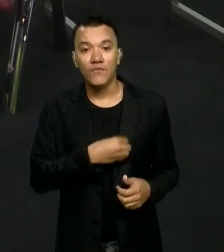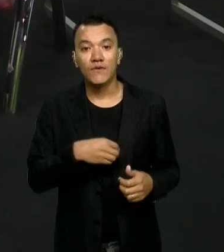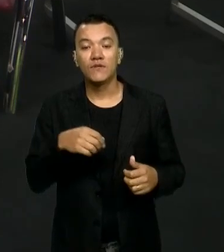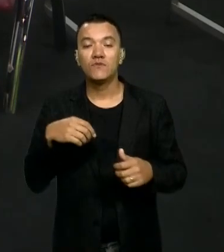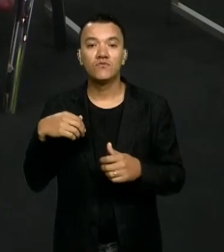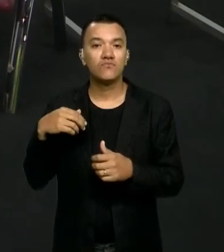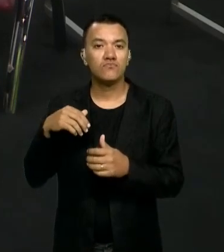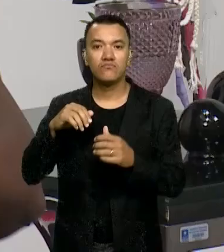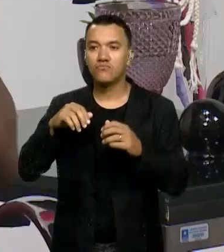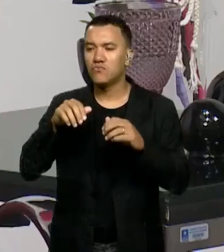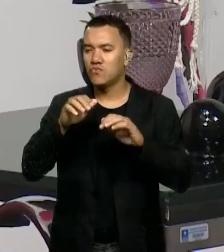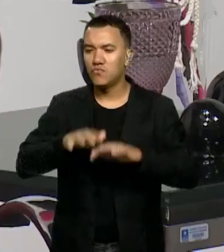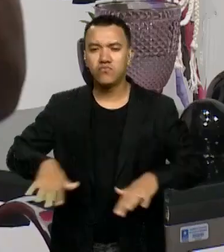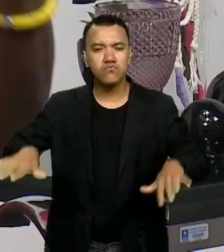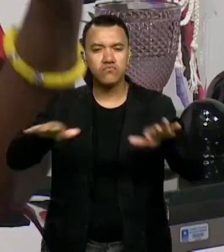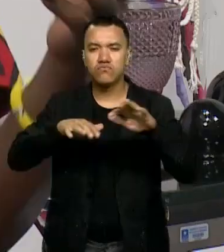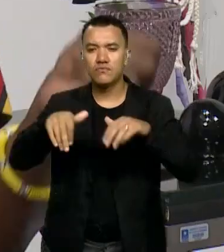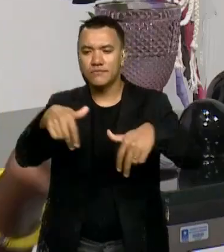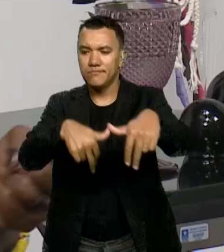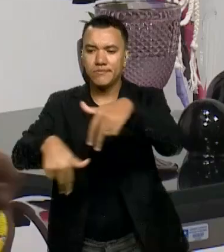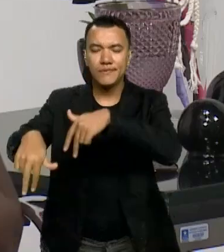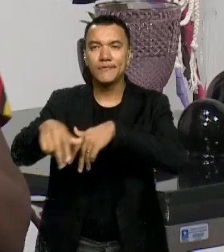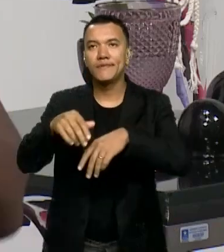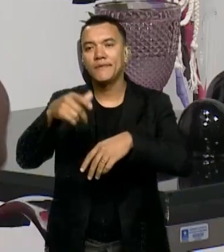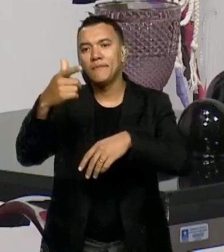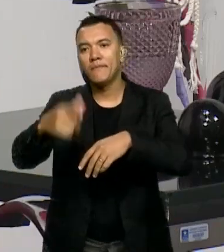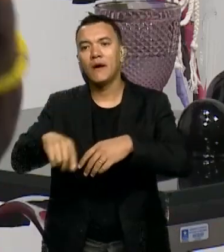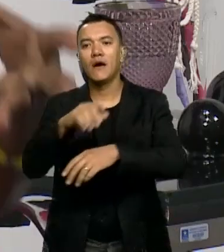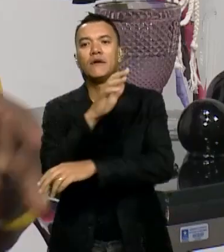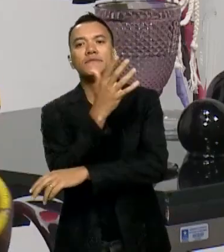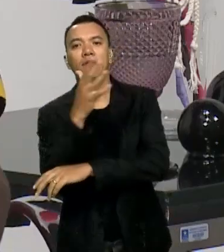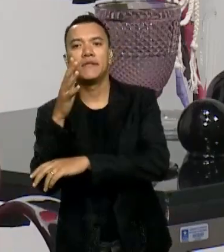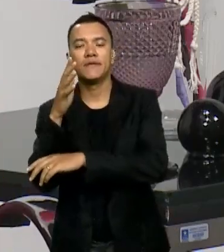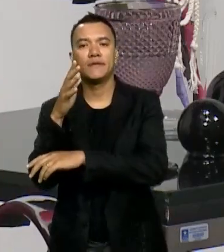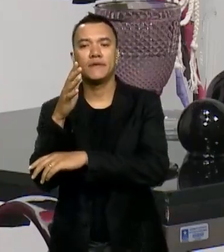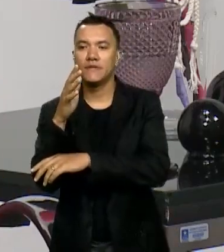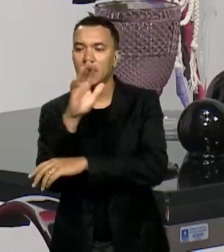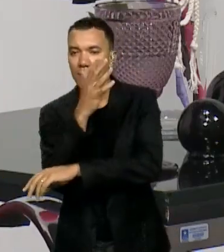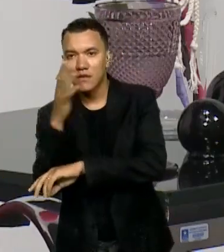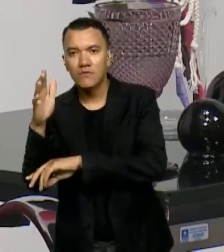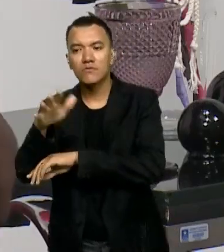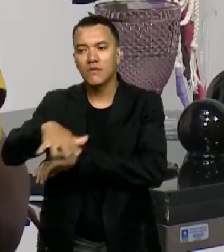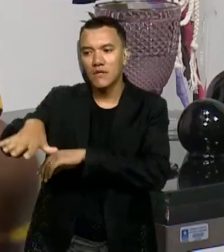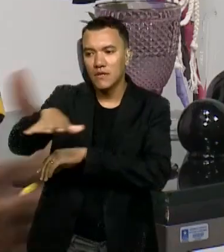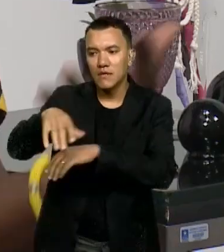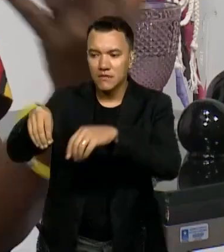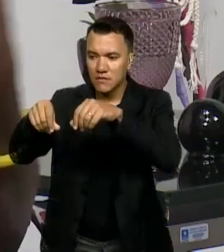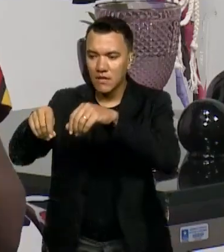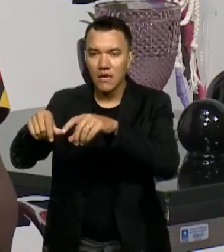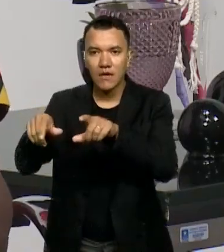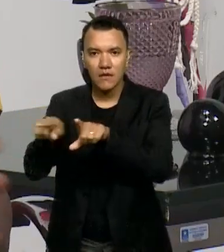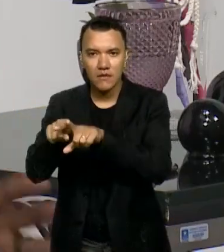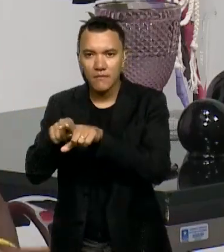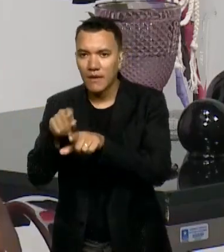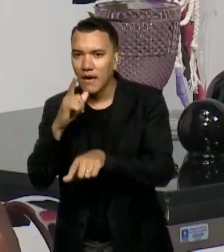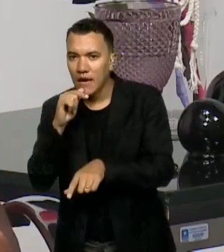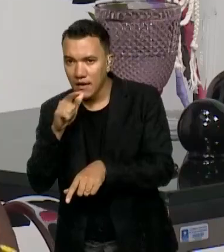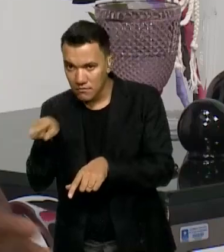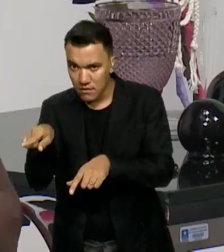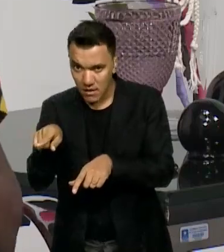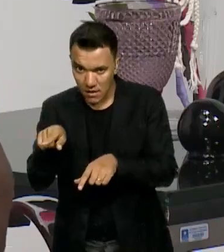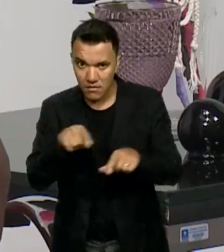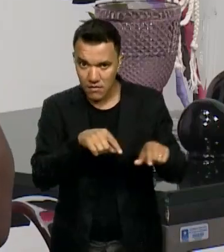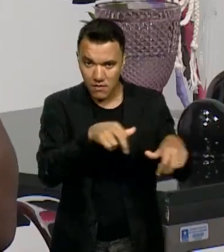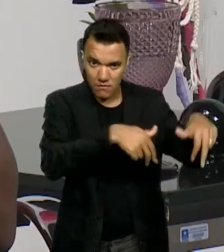toda a humanidade, da natureza ao homem, porque sem terra e sem água não tem